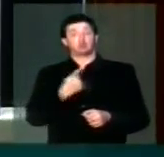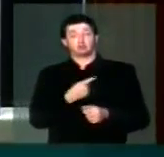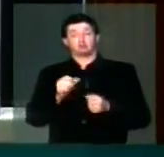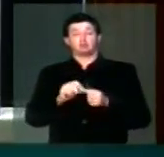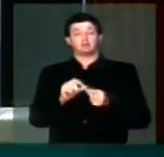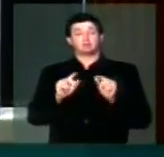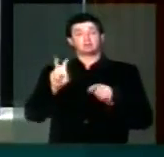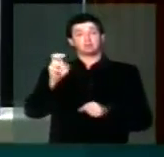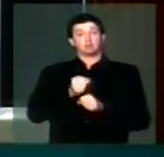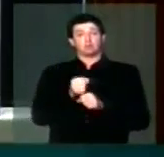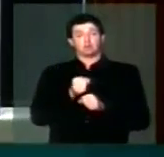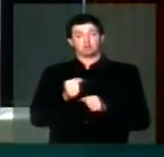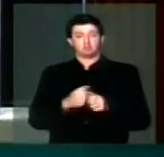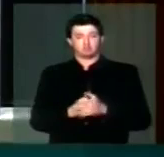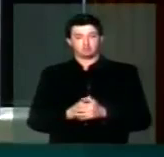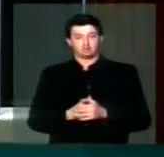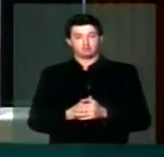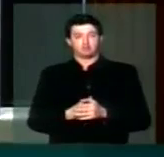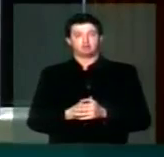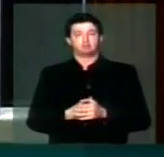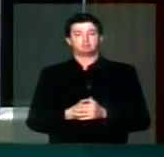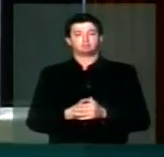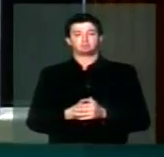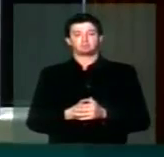colocando 5 anos.